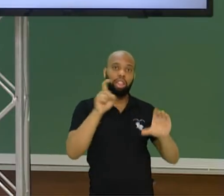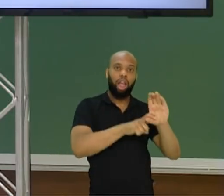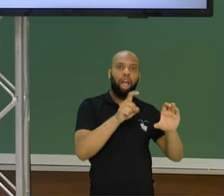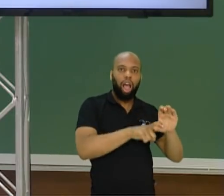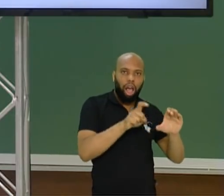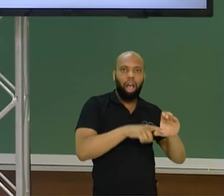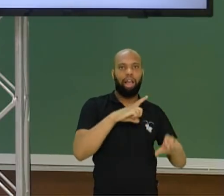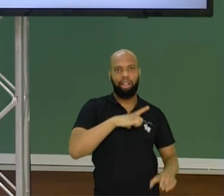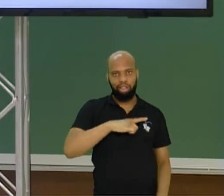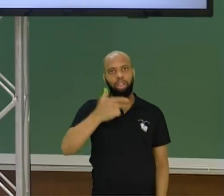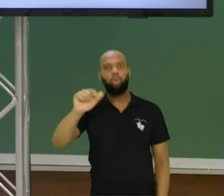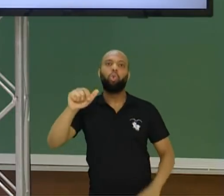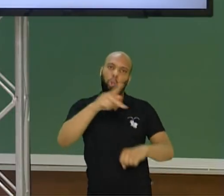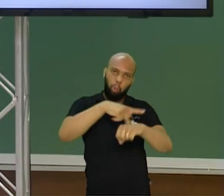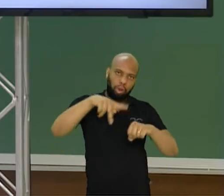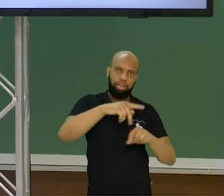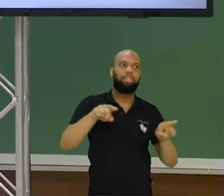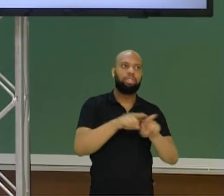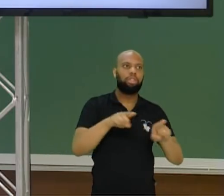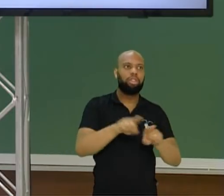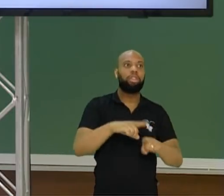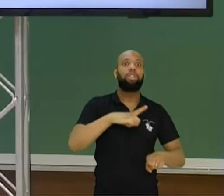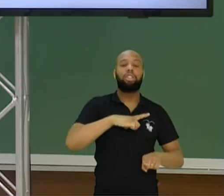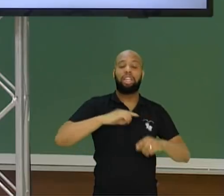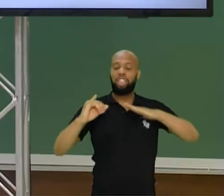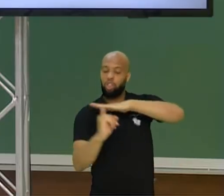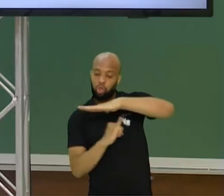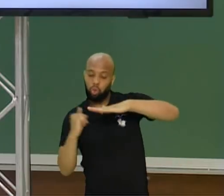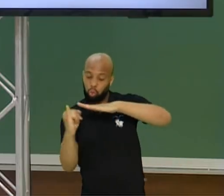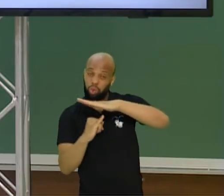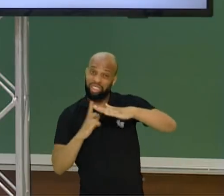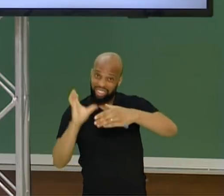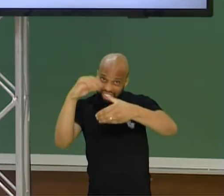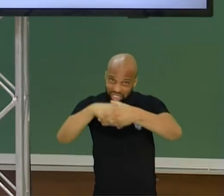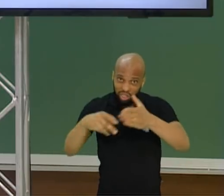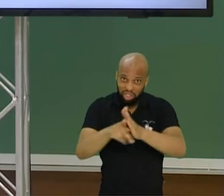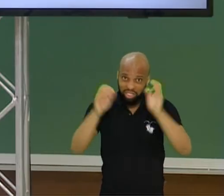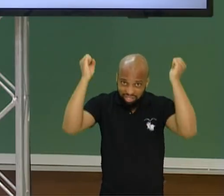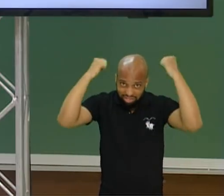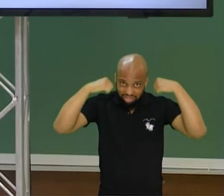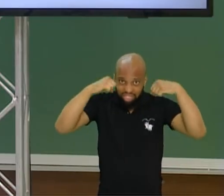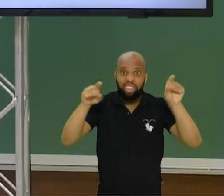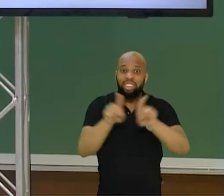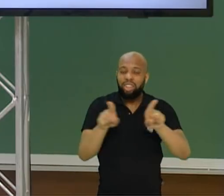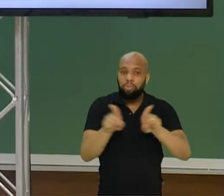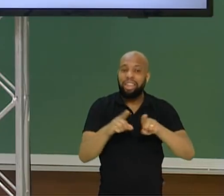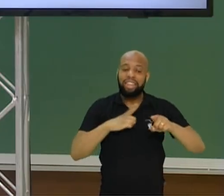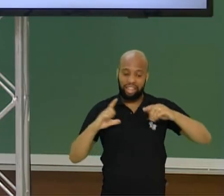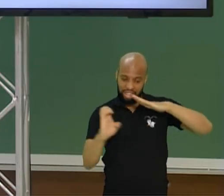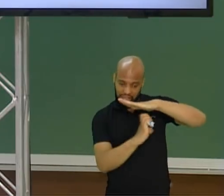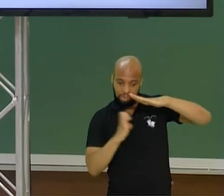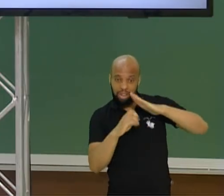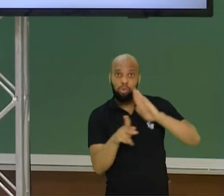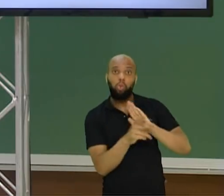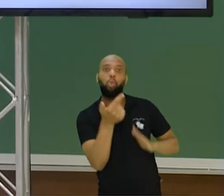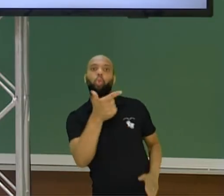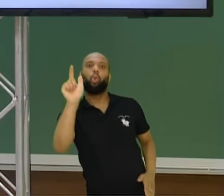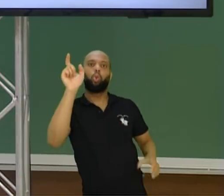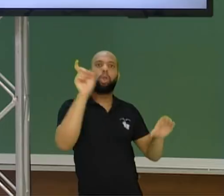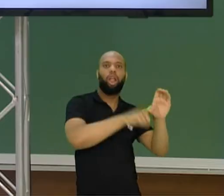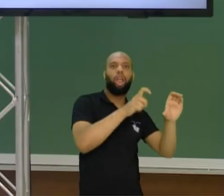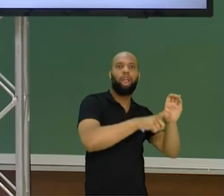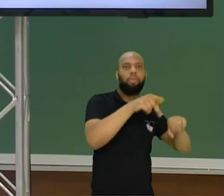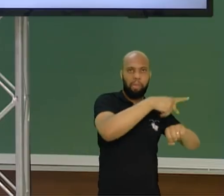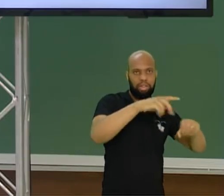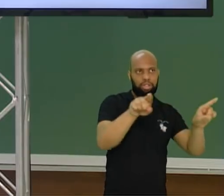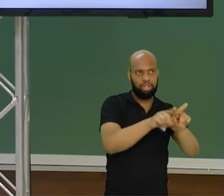ela é dependente sim, inclusive as suas indústrias, né, que são maquiladoras, elas também são dependentes de outros